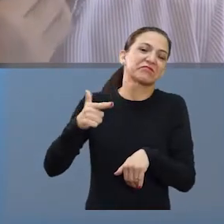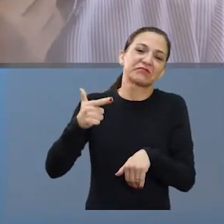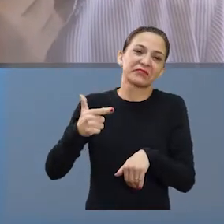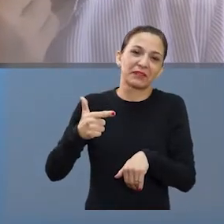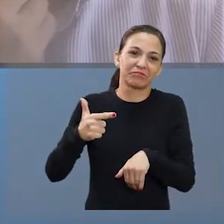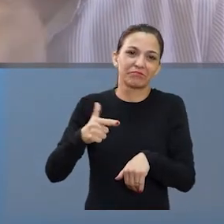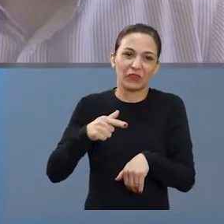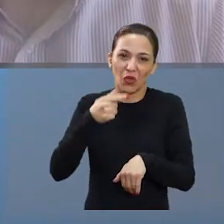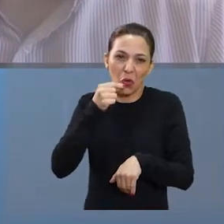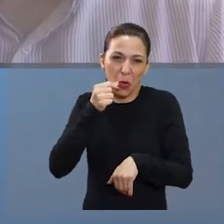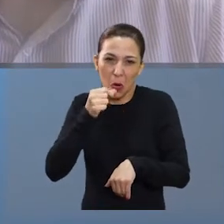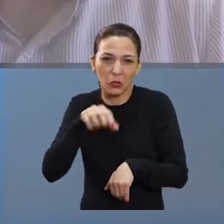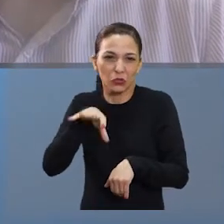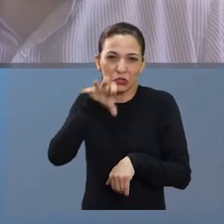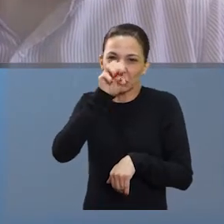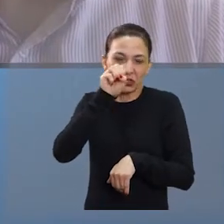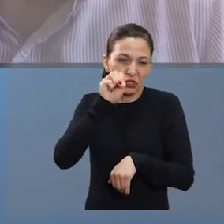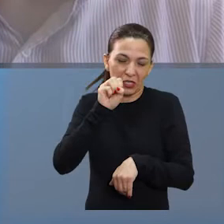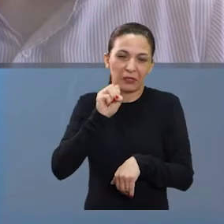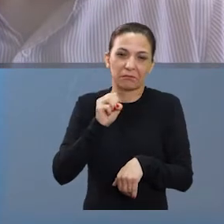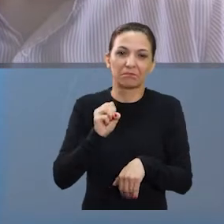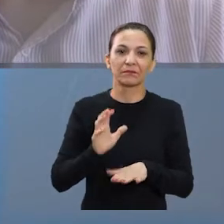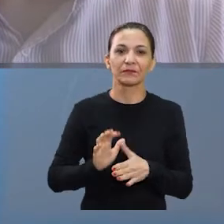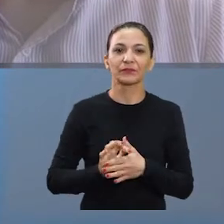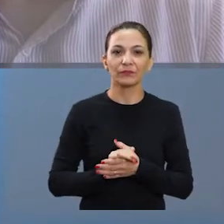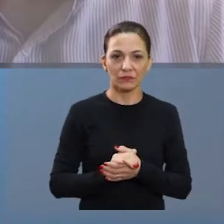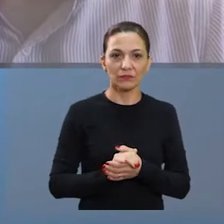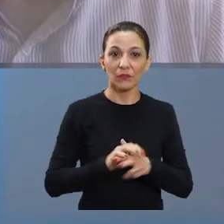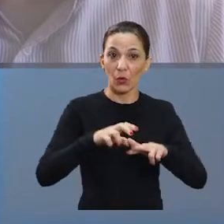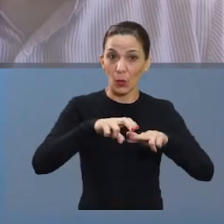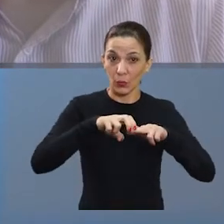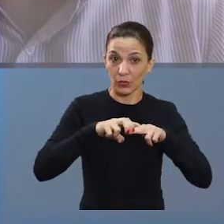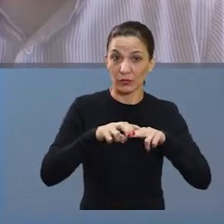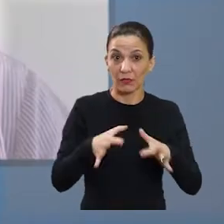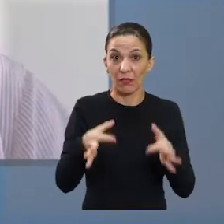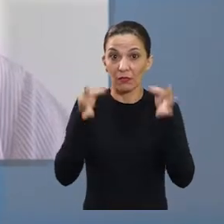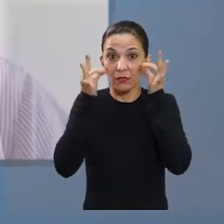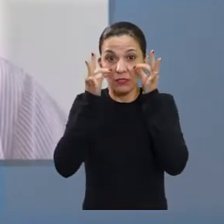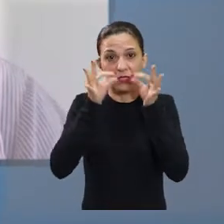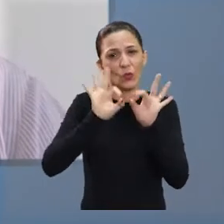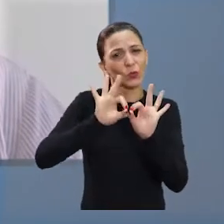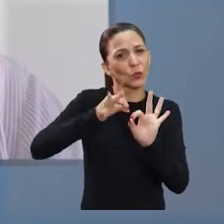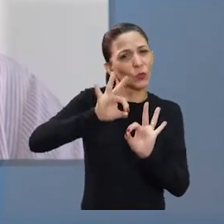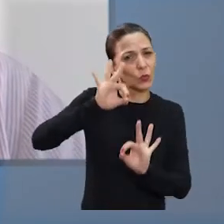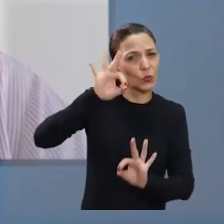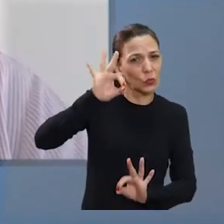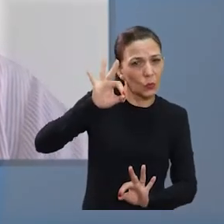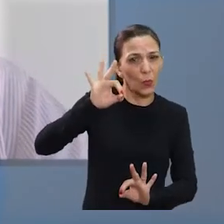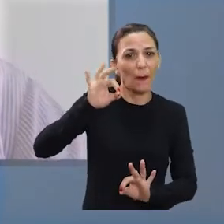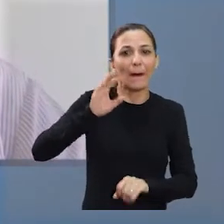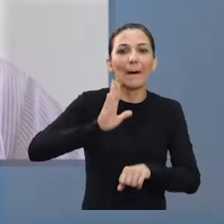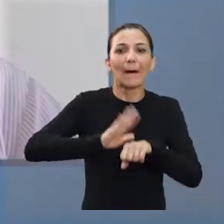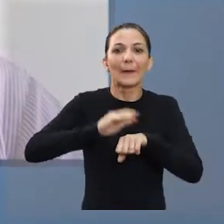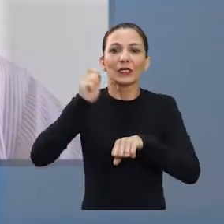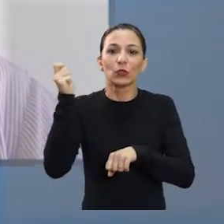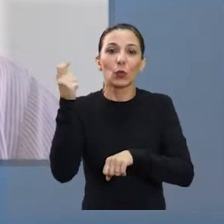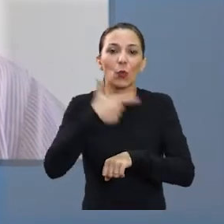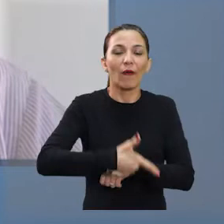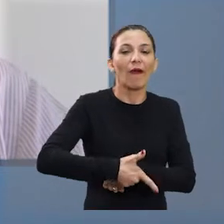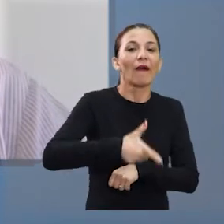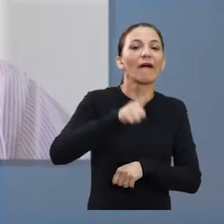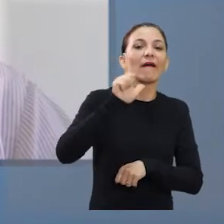de garganta, a gente vê pouca queixa de paladar, de perda de paladar e de olfato, não que não pode acontecer, mas é